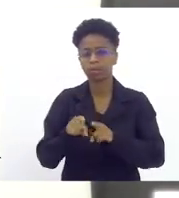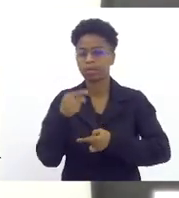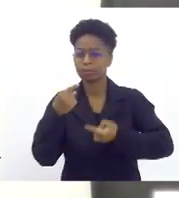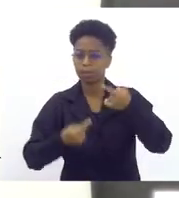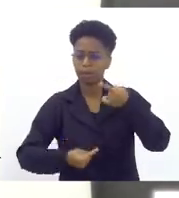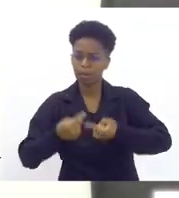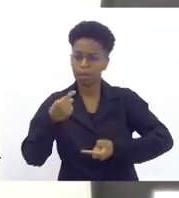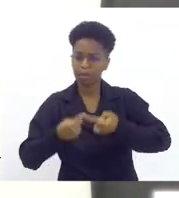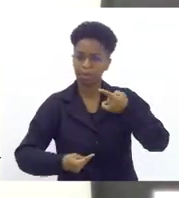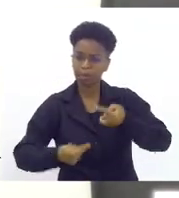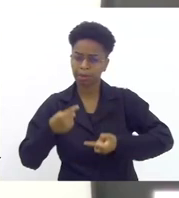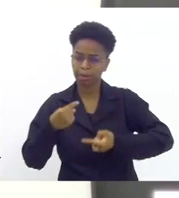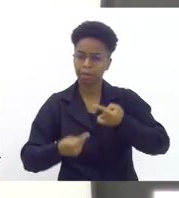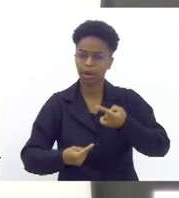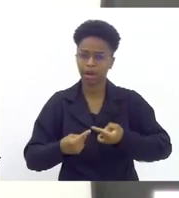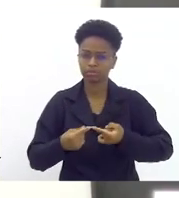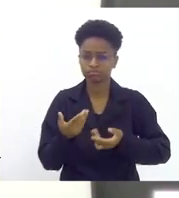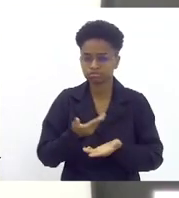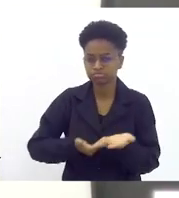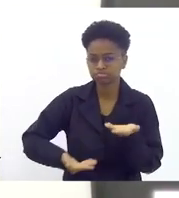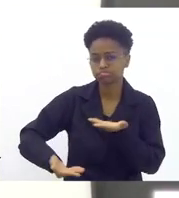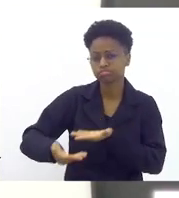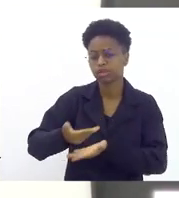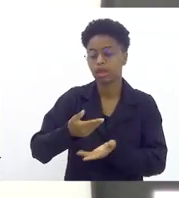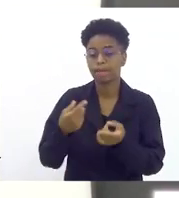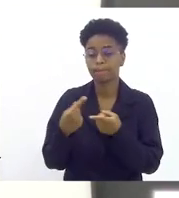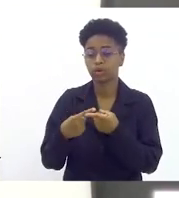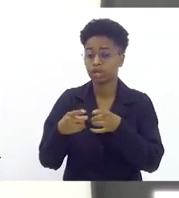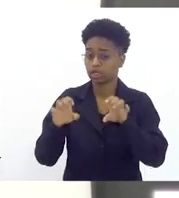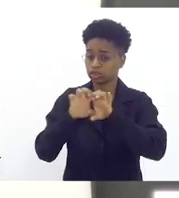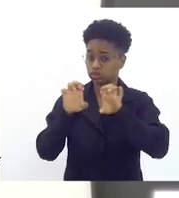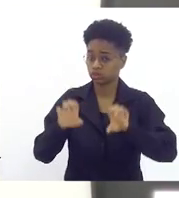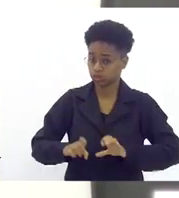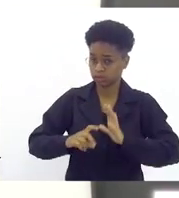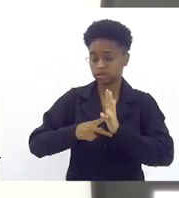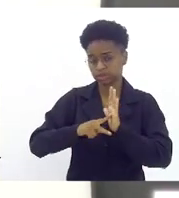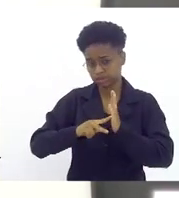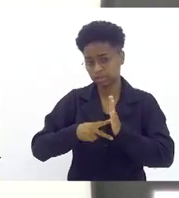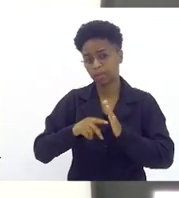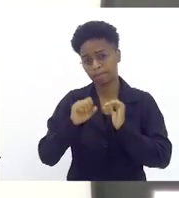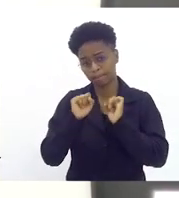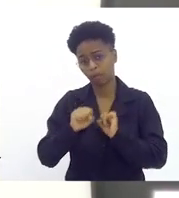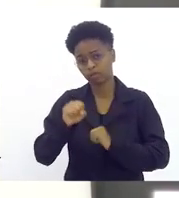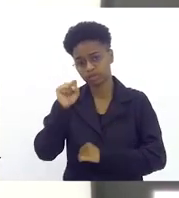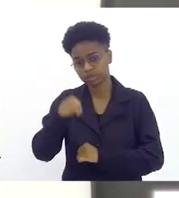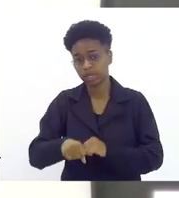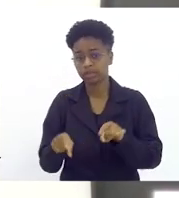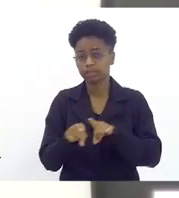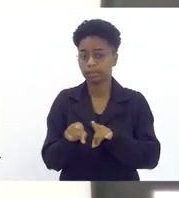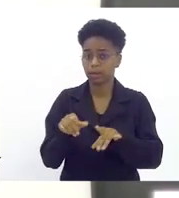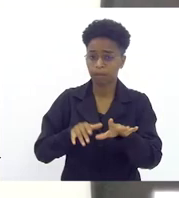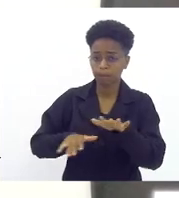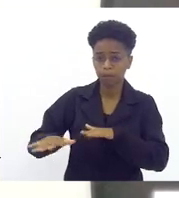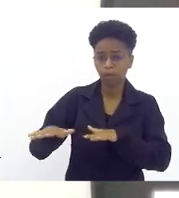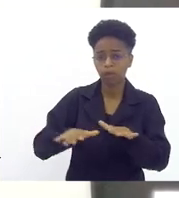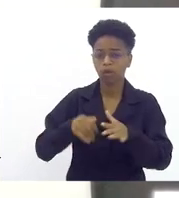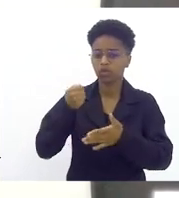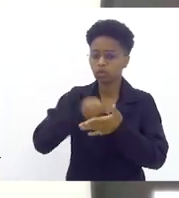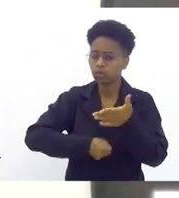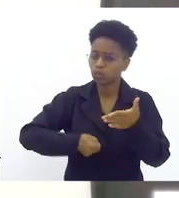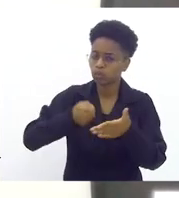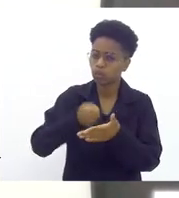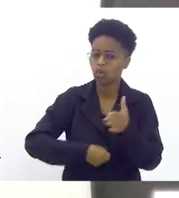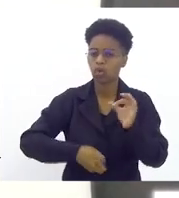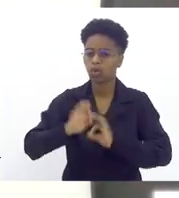forma transversais, porque a estrutura sindical pode, sim. E, através da mobilização, da luta,